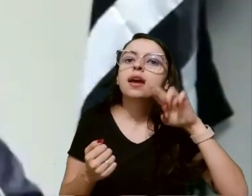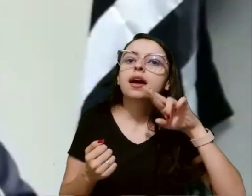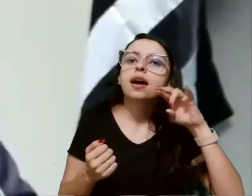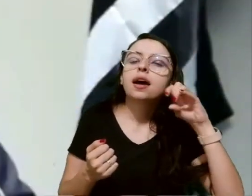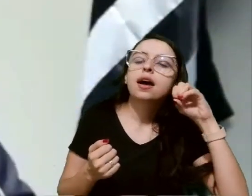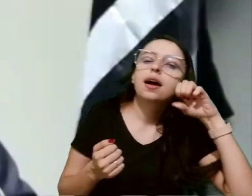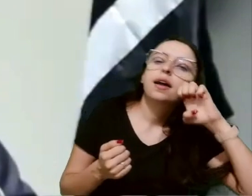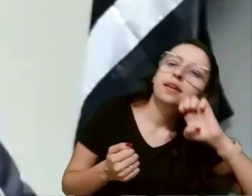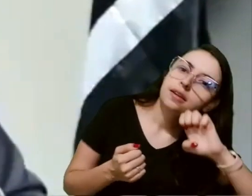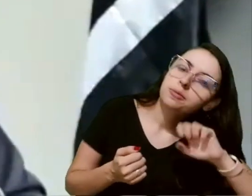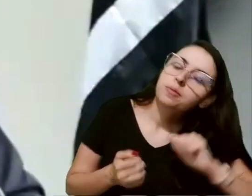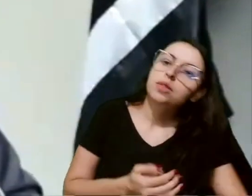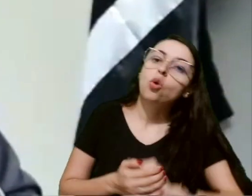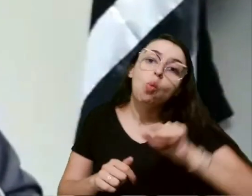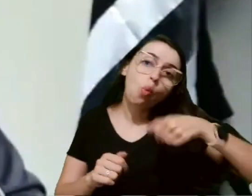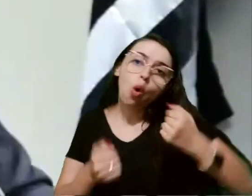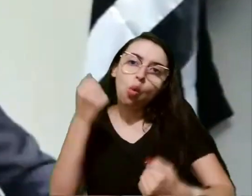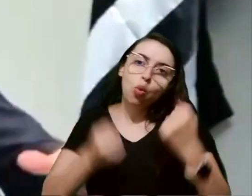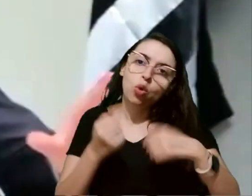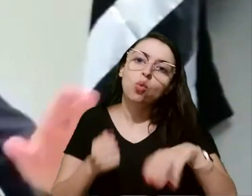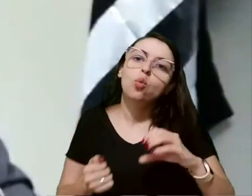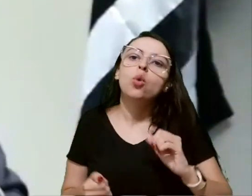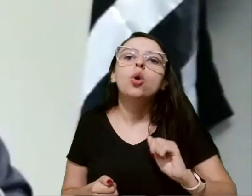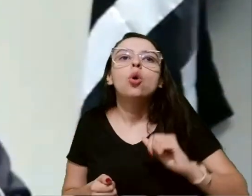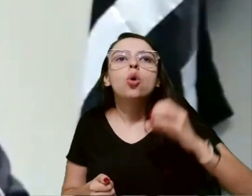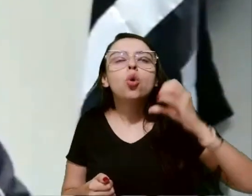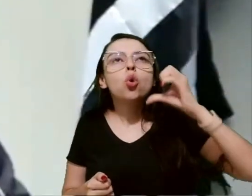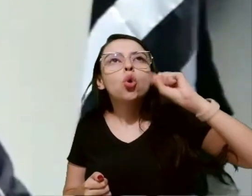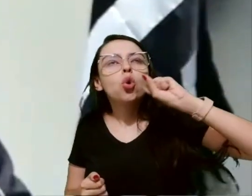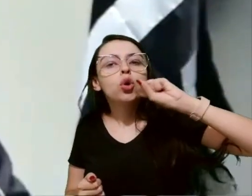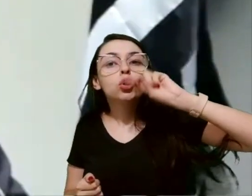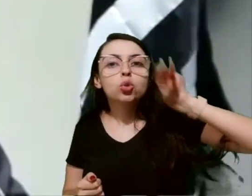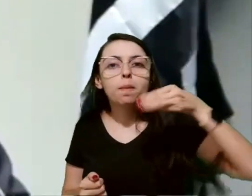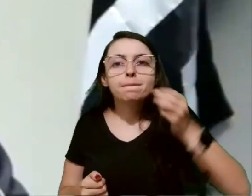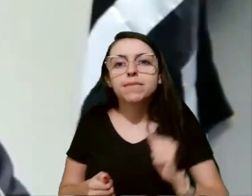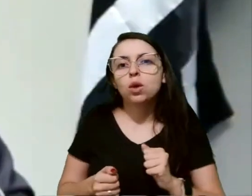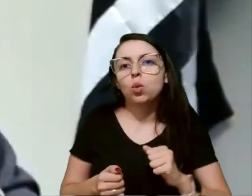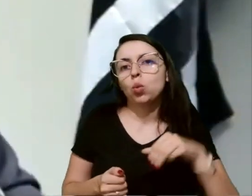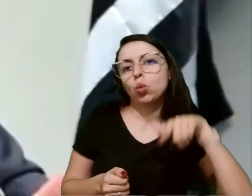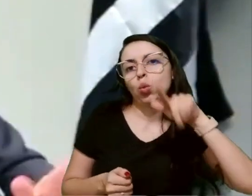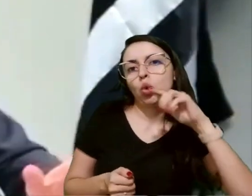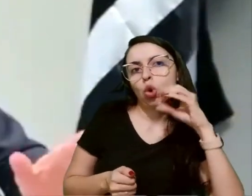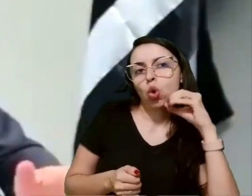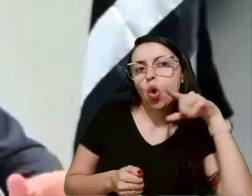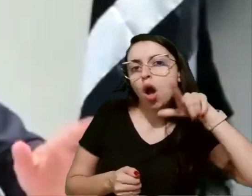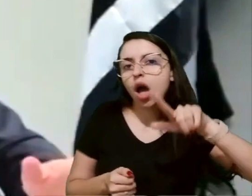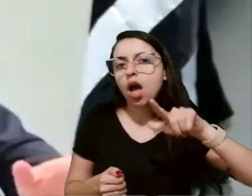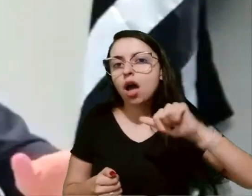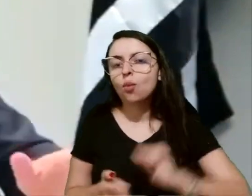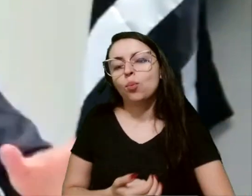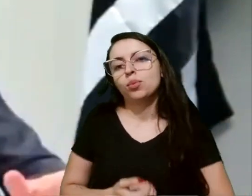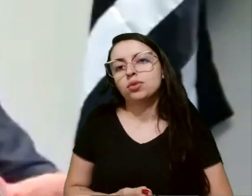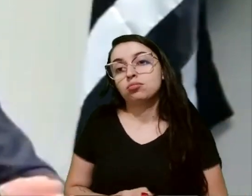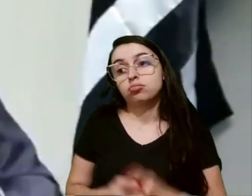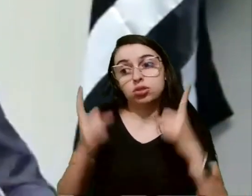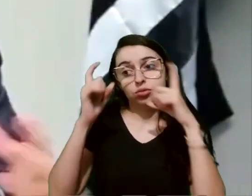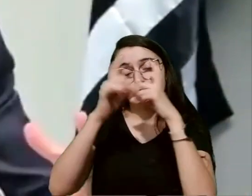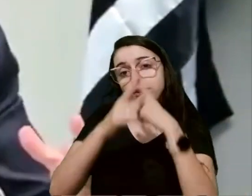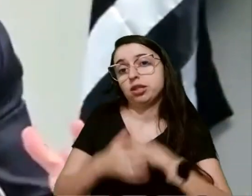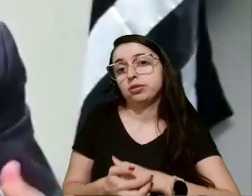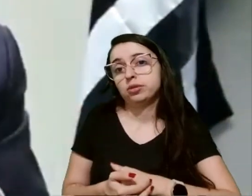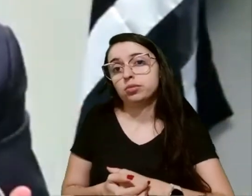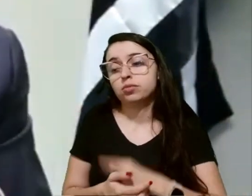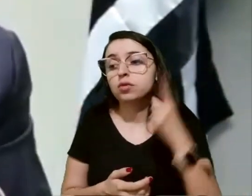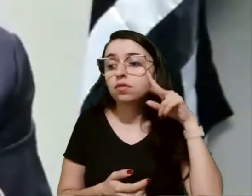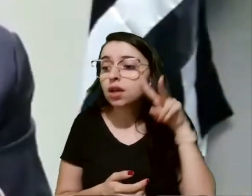8.000 Volkswagens Gol com qualidade. Realmente, talvez fabricar os Volkswagen seja mais difícil,